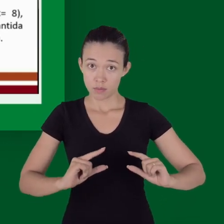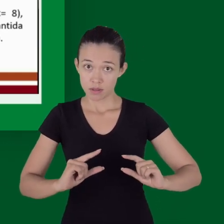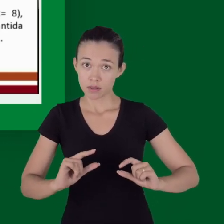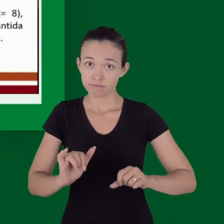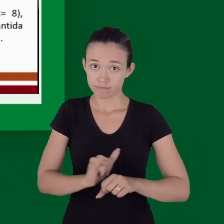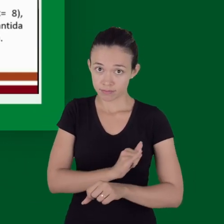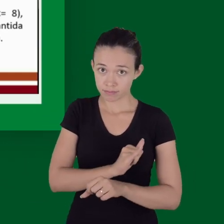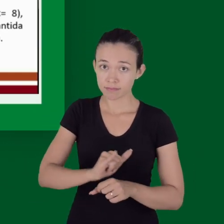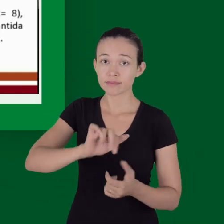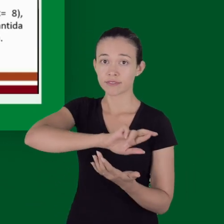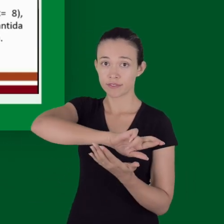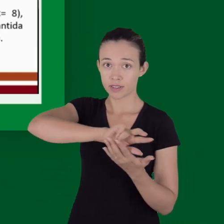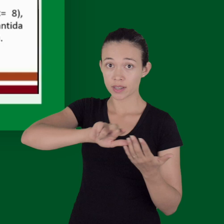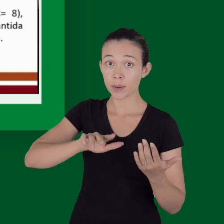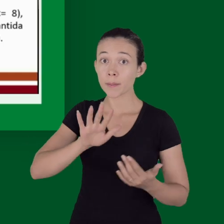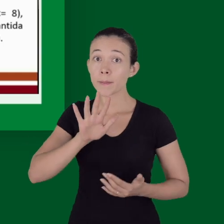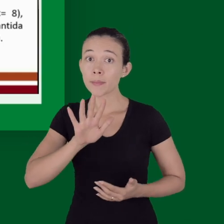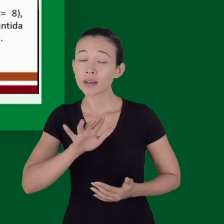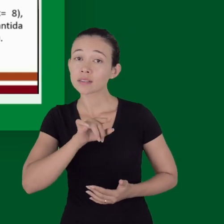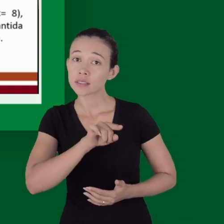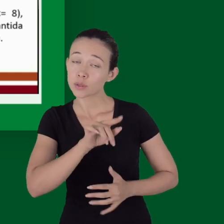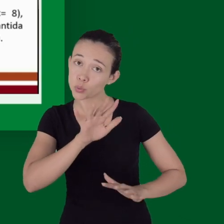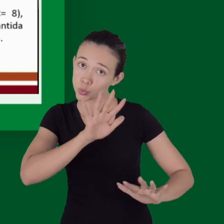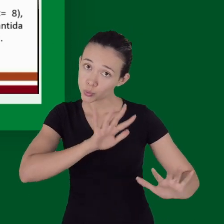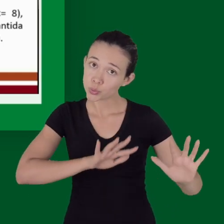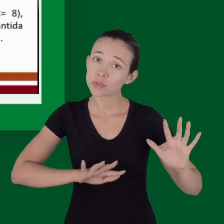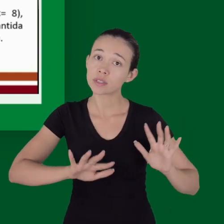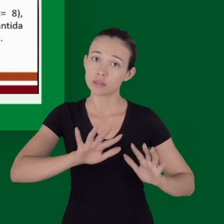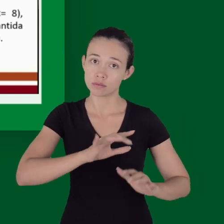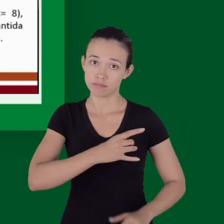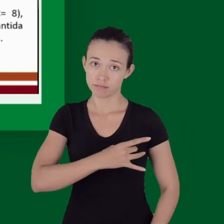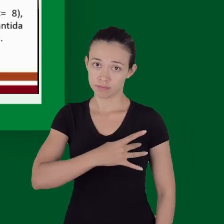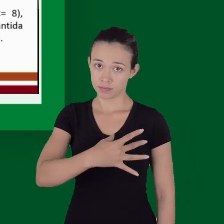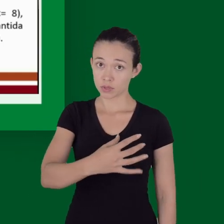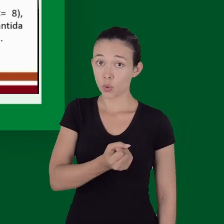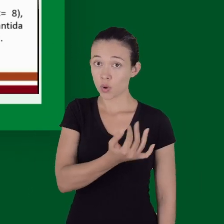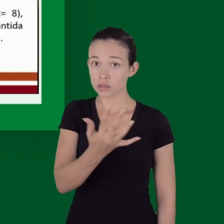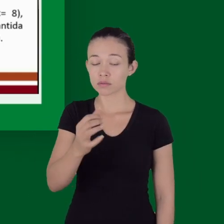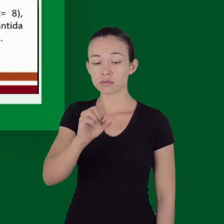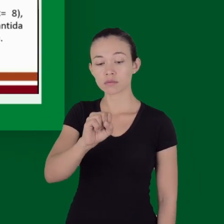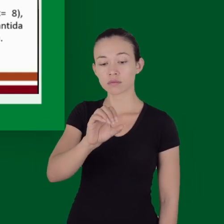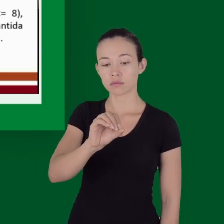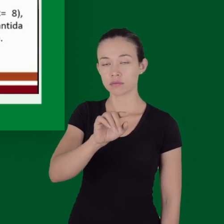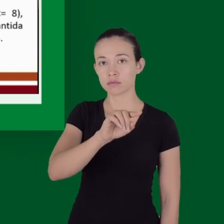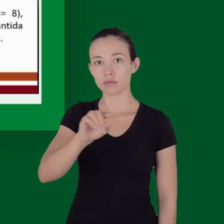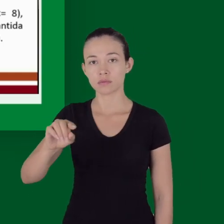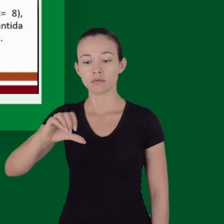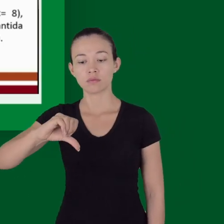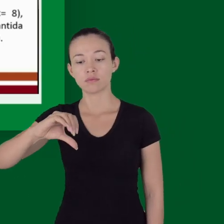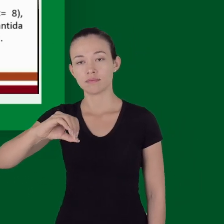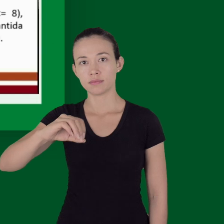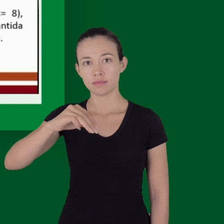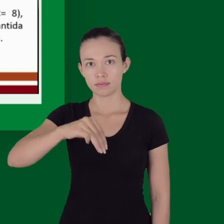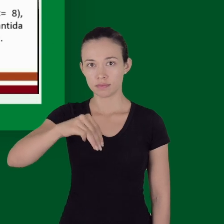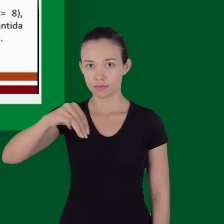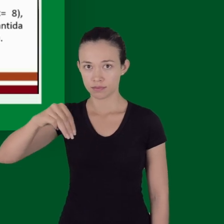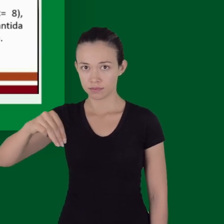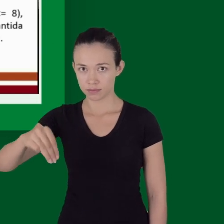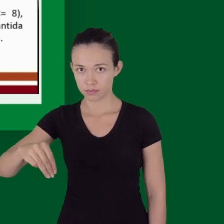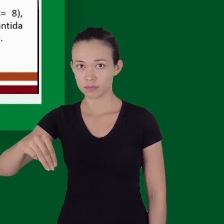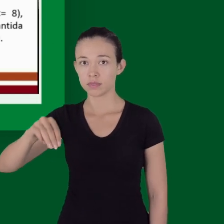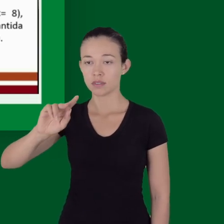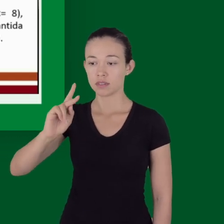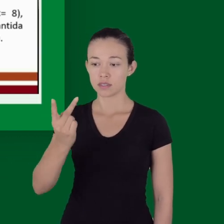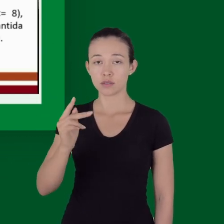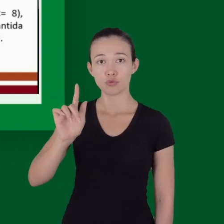pressão arterial sistólica entre 80 e 90 mm de mercúrio com a Pam Entre 50 e 60 MM de mercúrio até que o